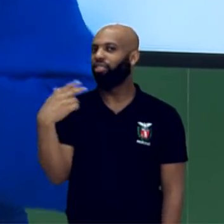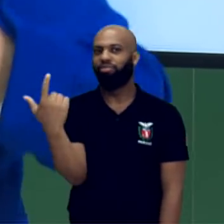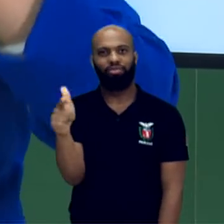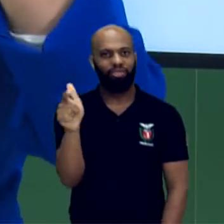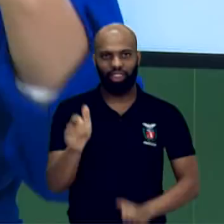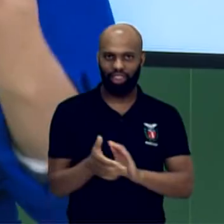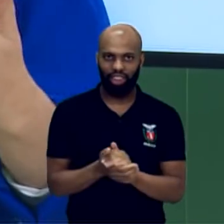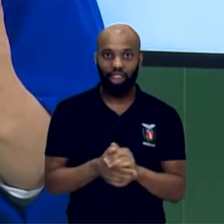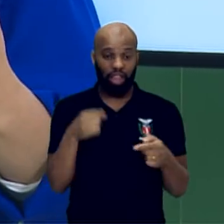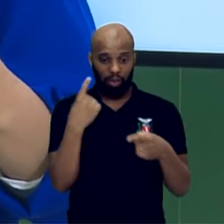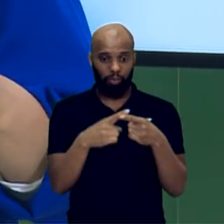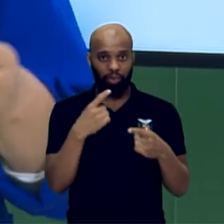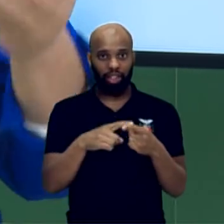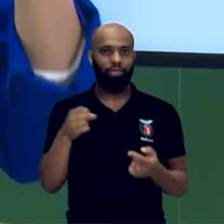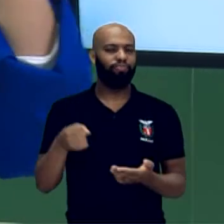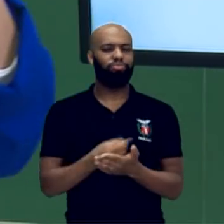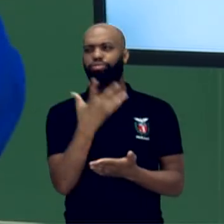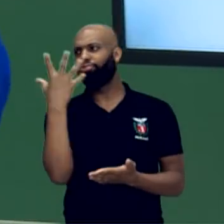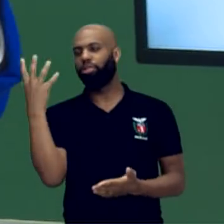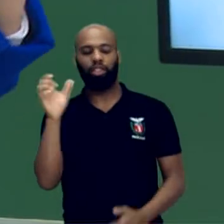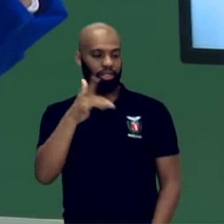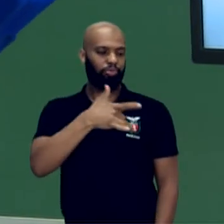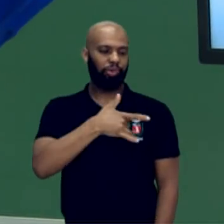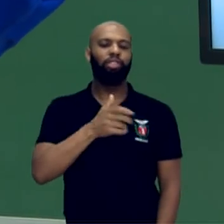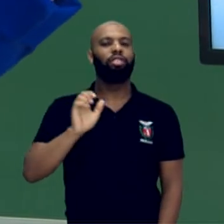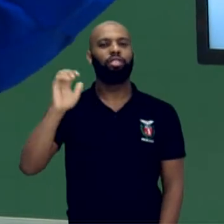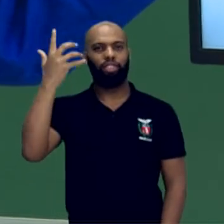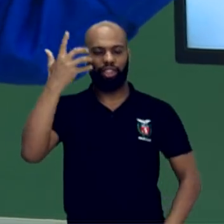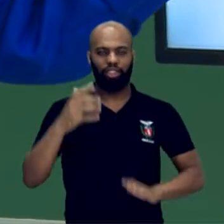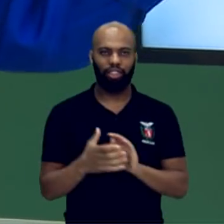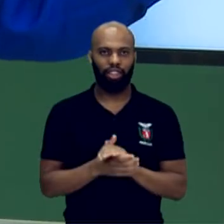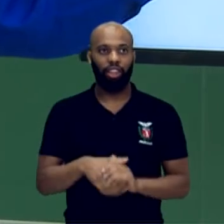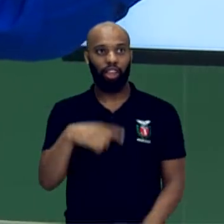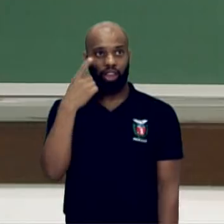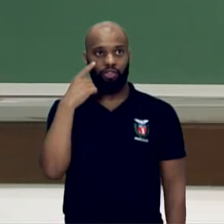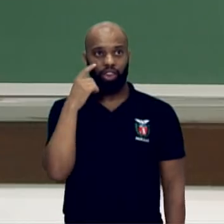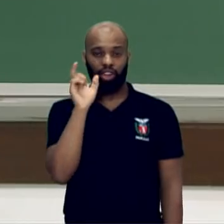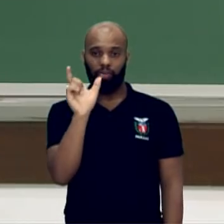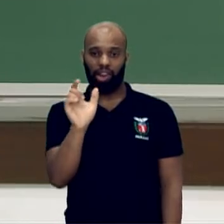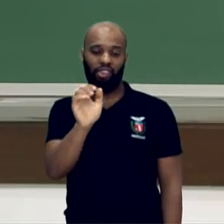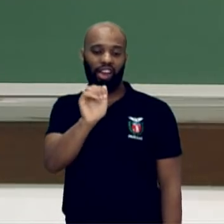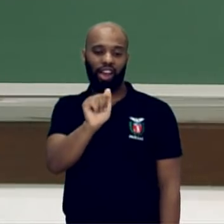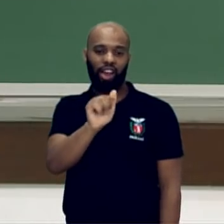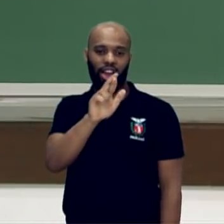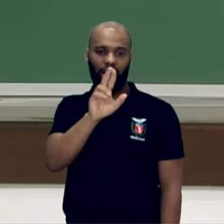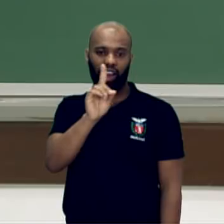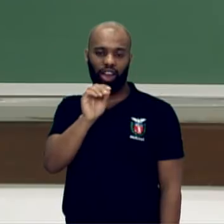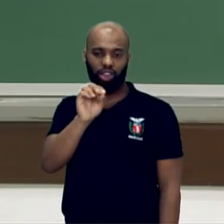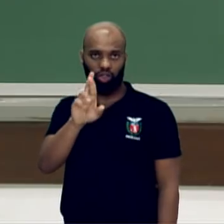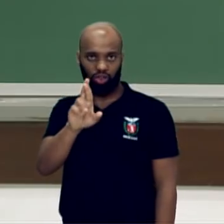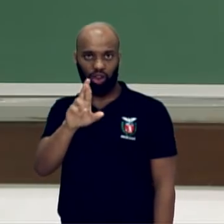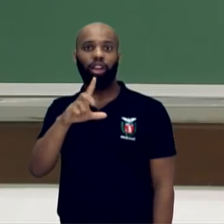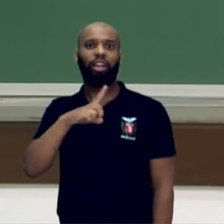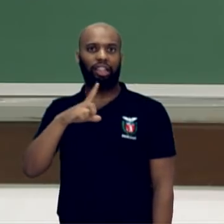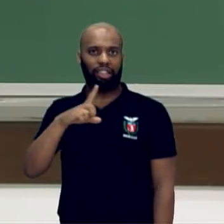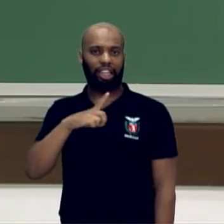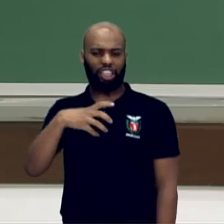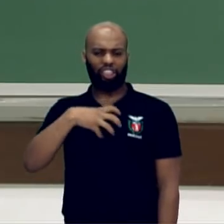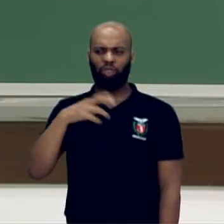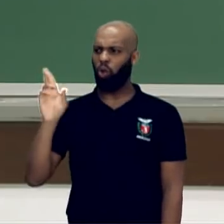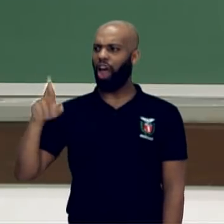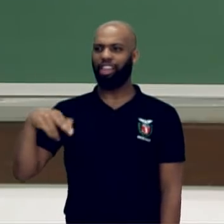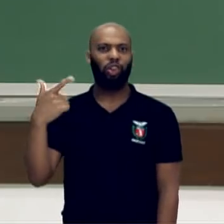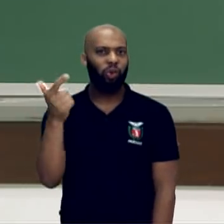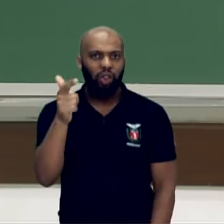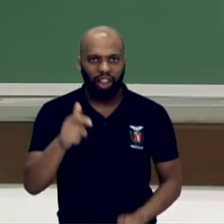muitas vezes quando as pessoas se apaixonam. Observe que a palavra ardor, ela está irracional.